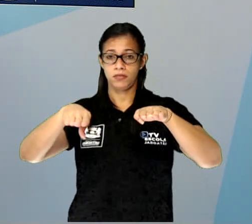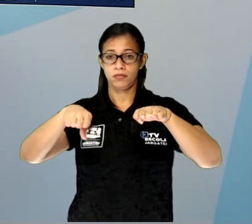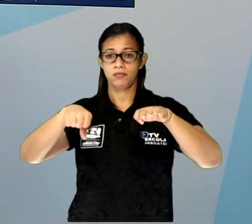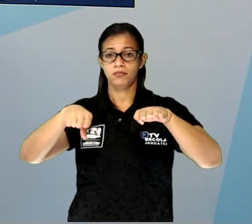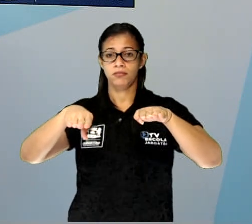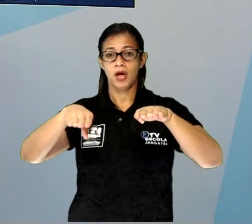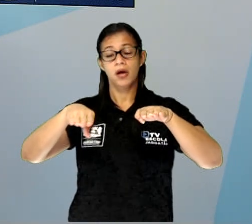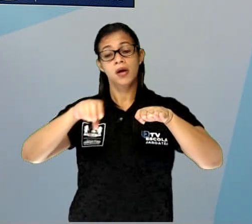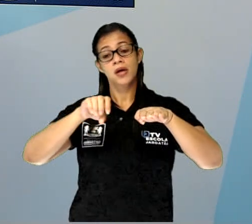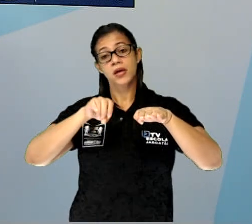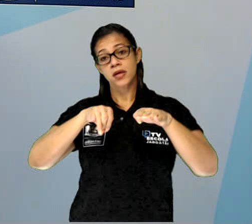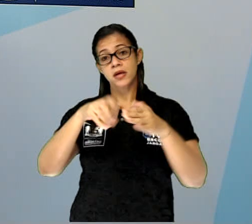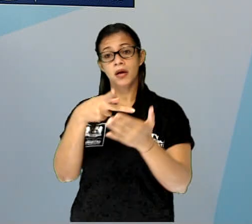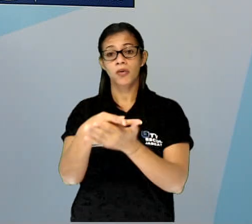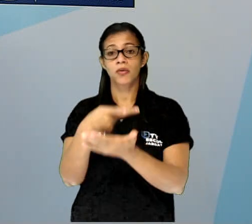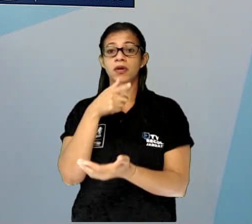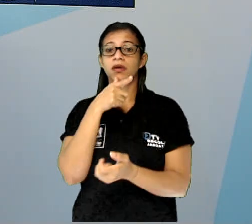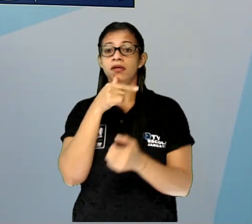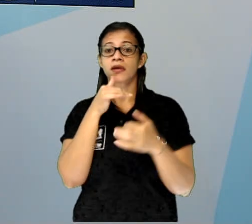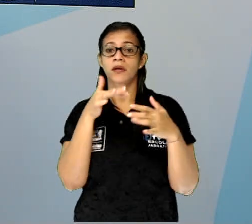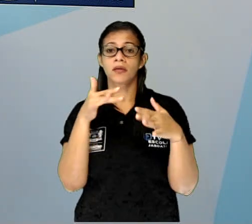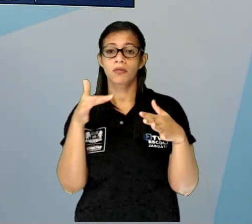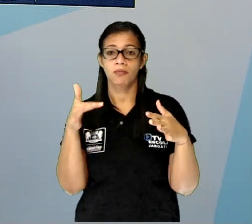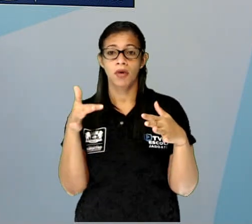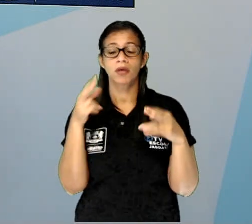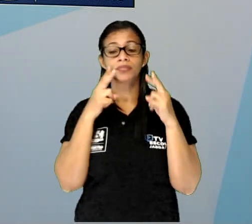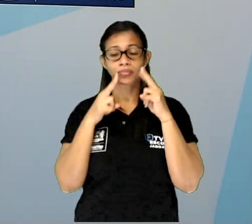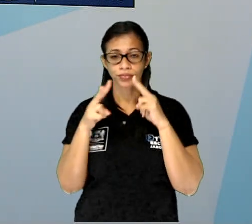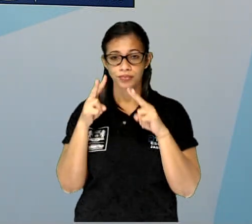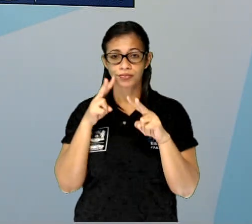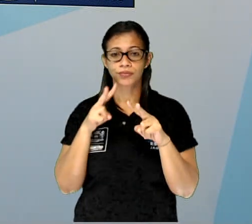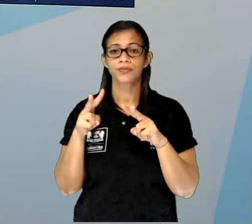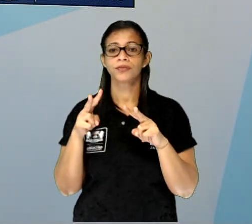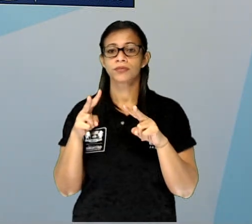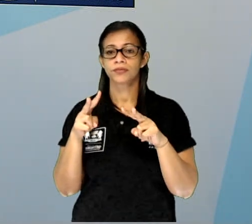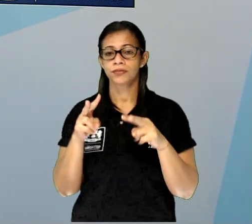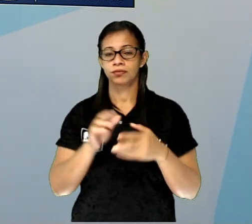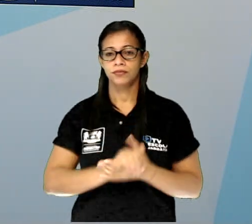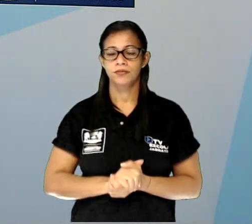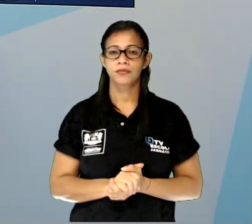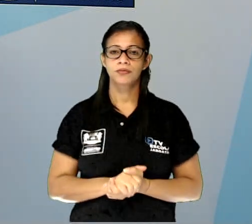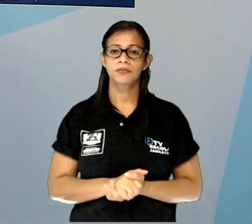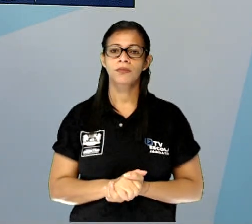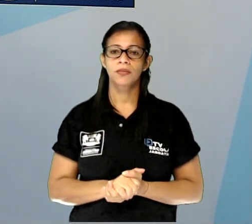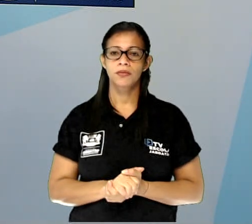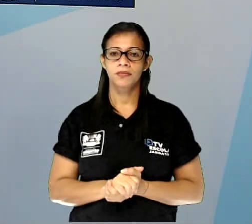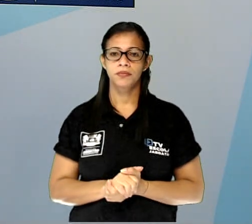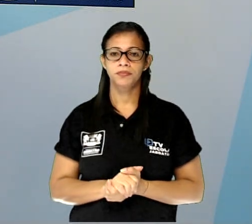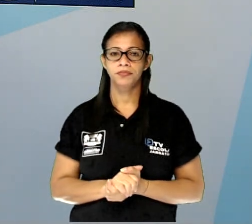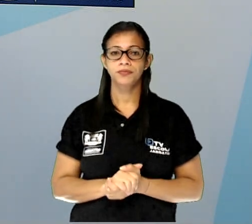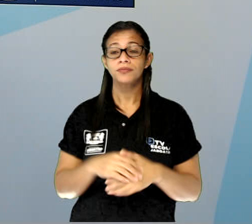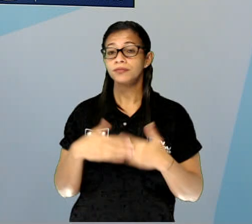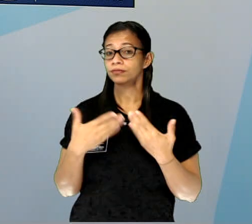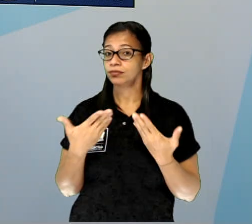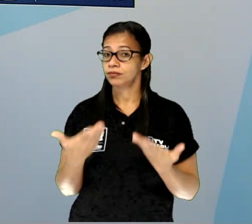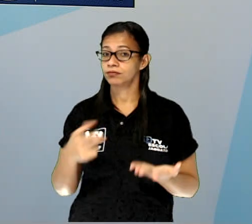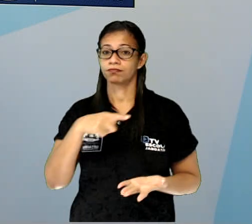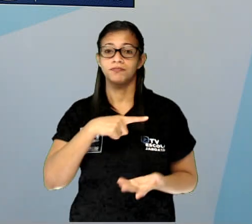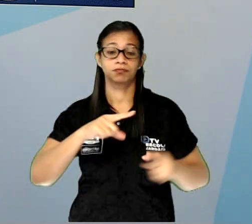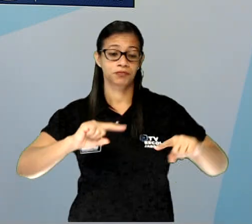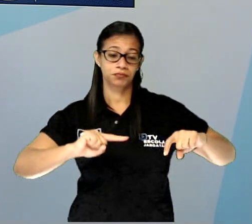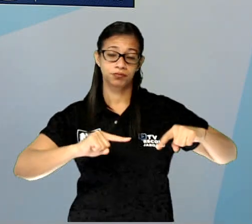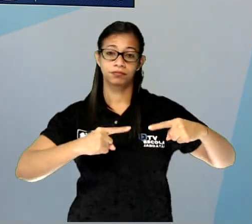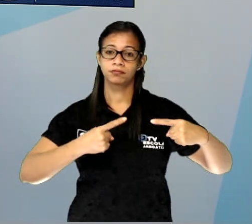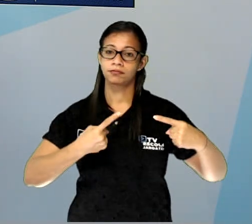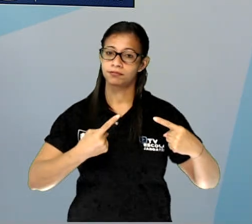a cicatriz do magma saindo, né? É chamado de dorsal. Bem, e eu vou deixar um desafio para vocês,